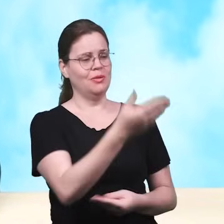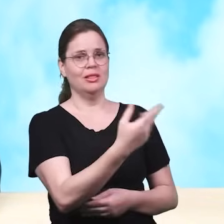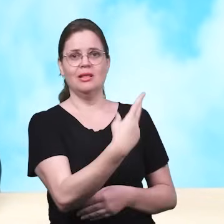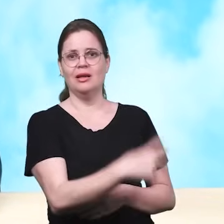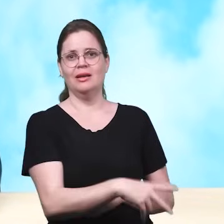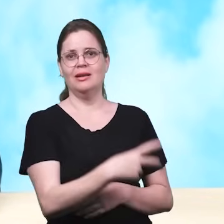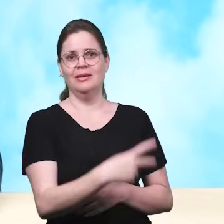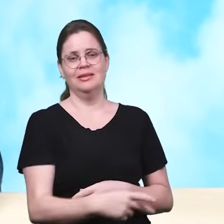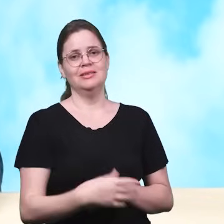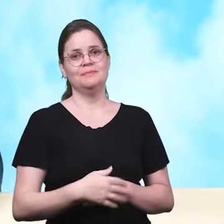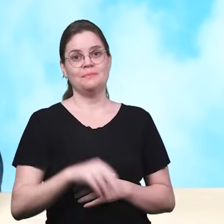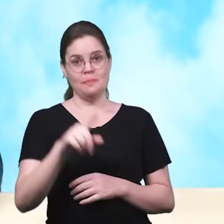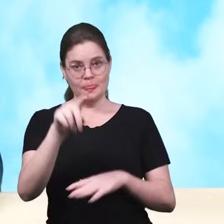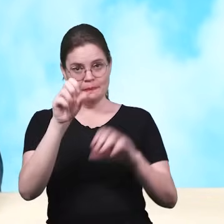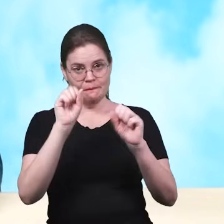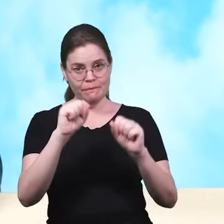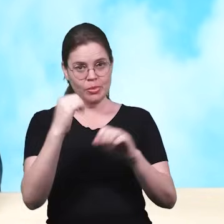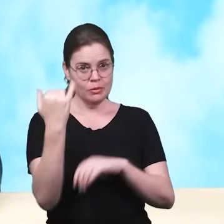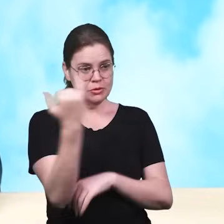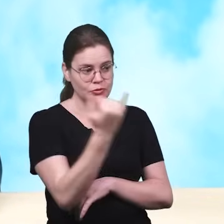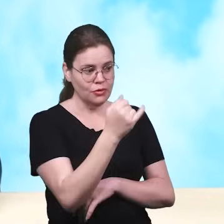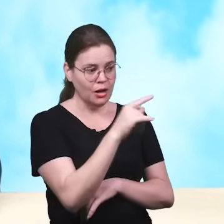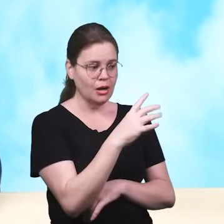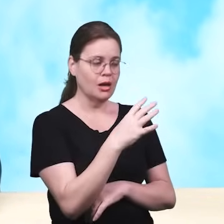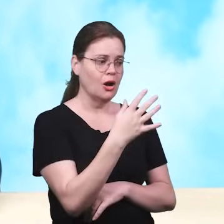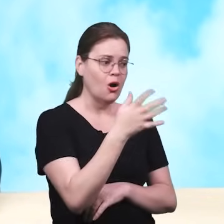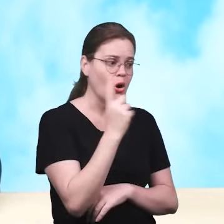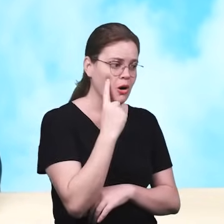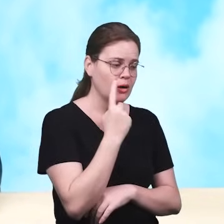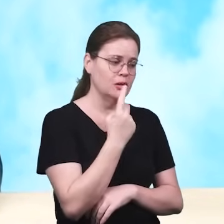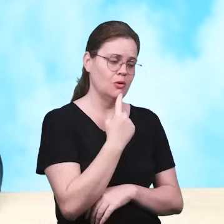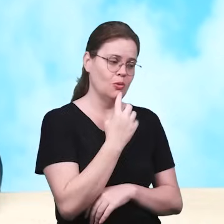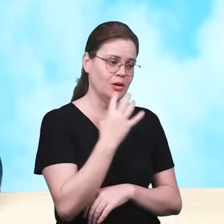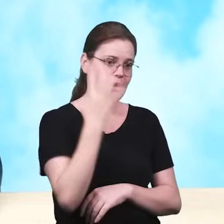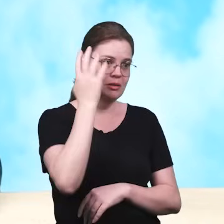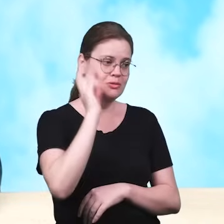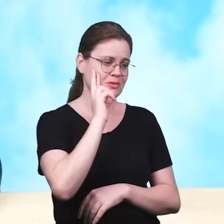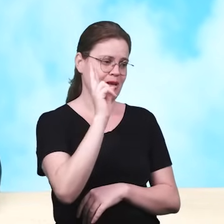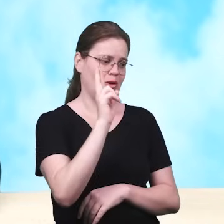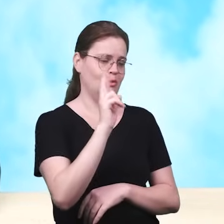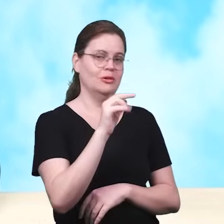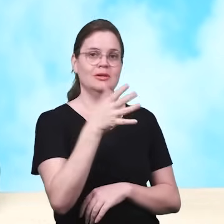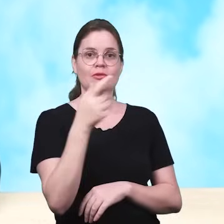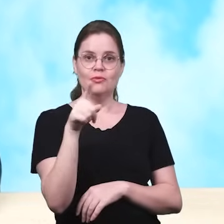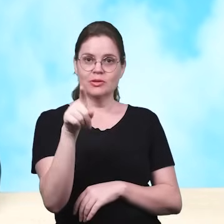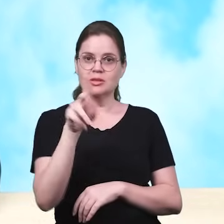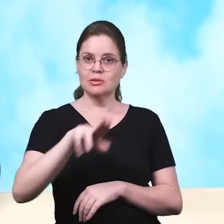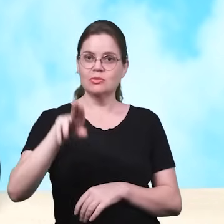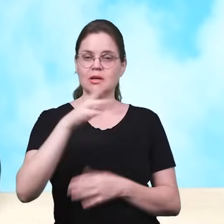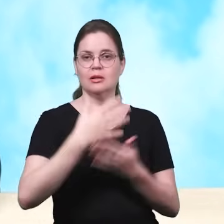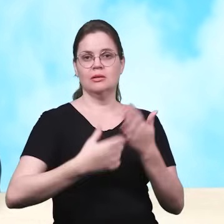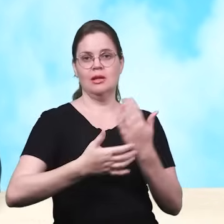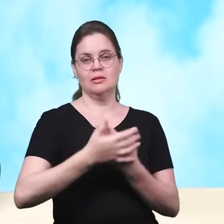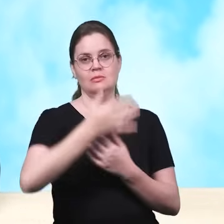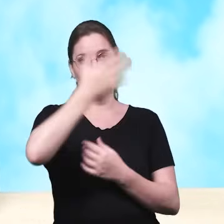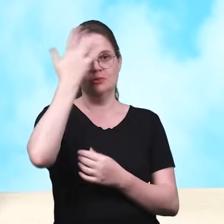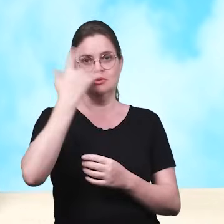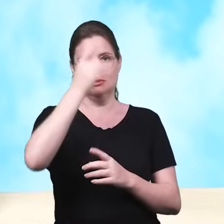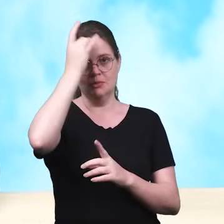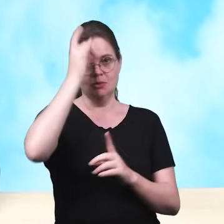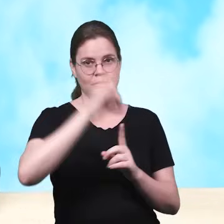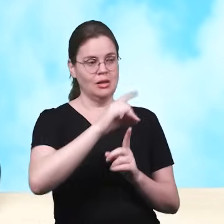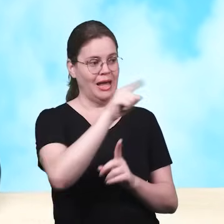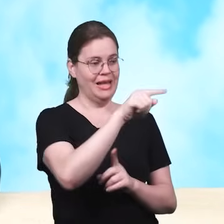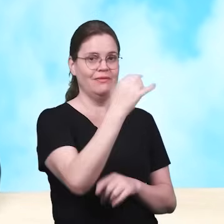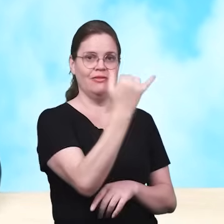necessitada, que você consegue levá-la a conhecer o Senhor, que o Espírito Santo convence ela vai te amar para sempre. Ela